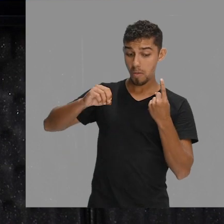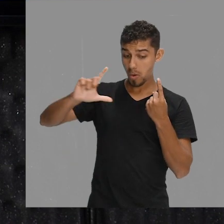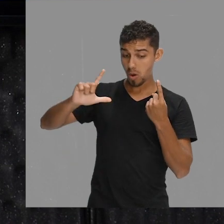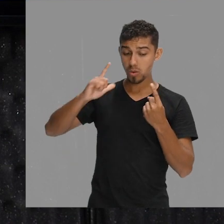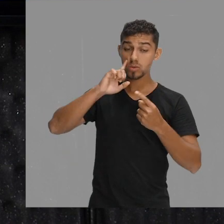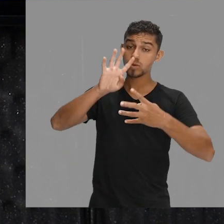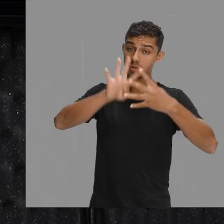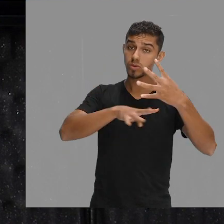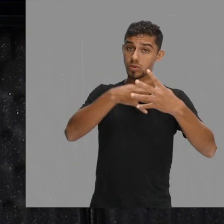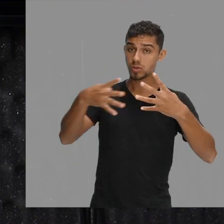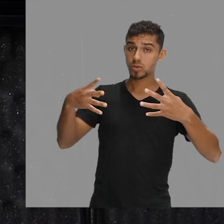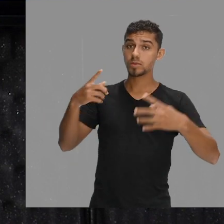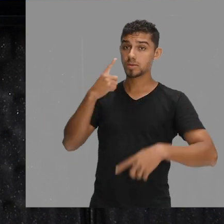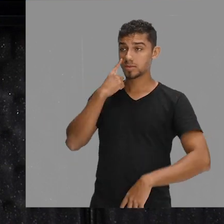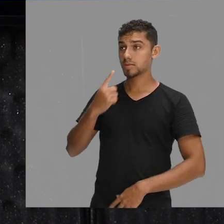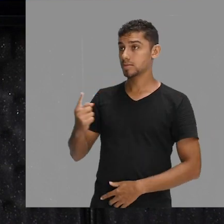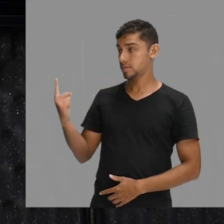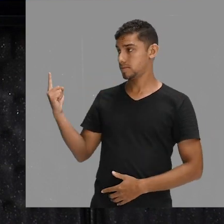0,56.